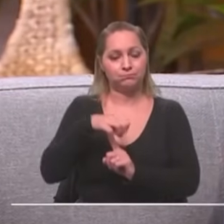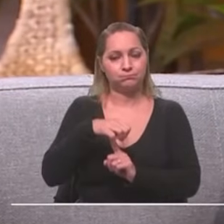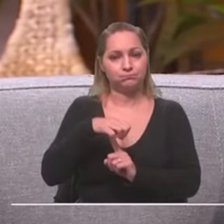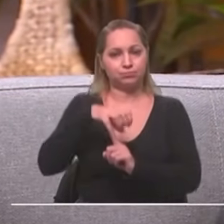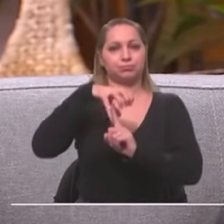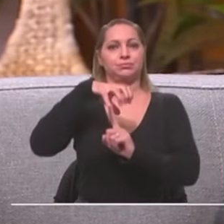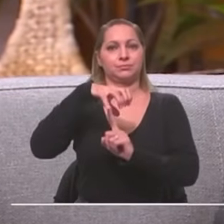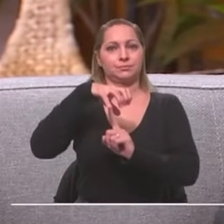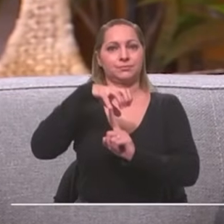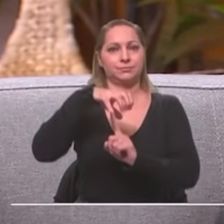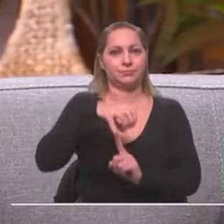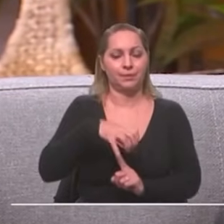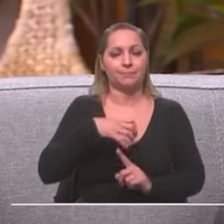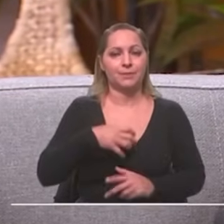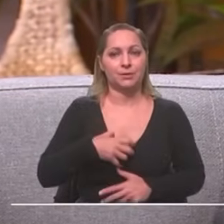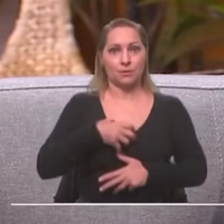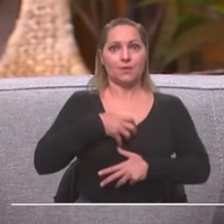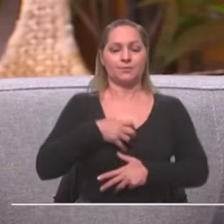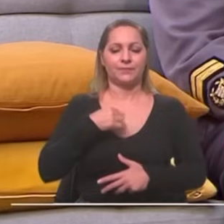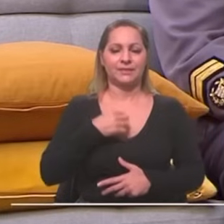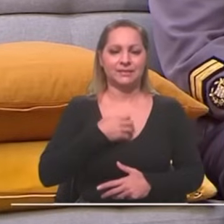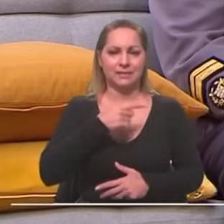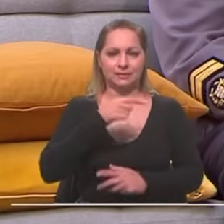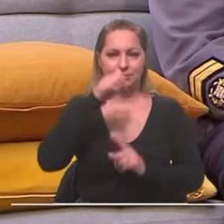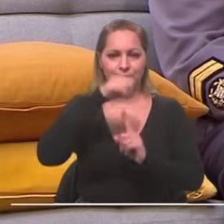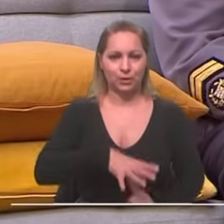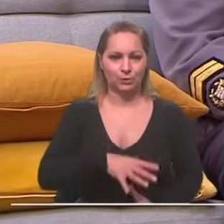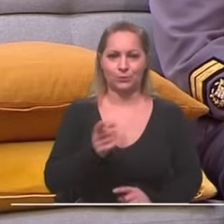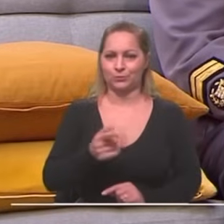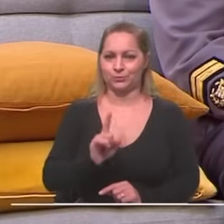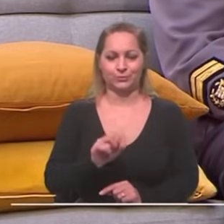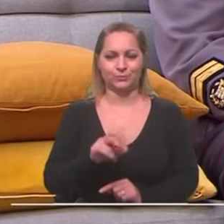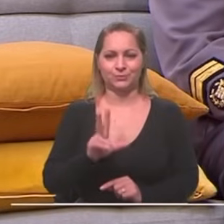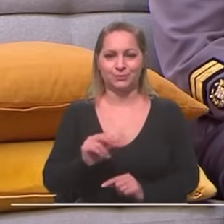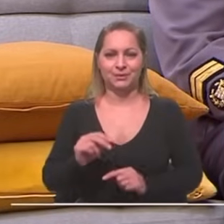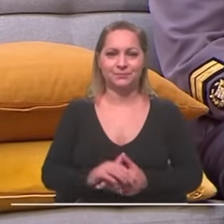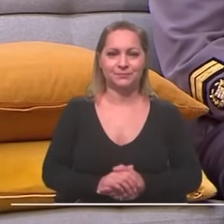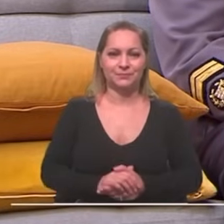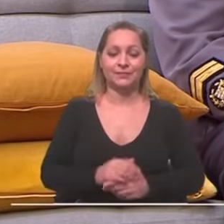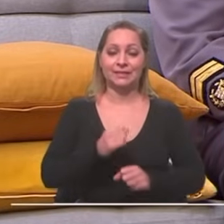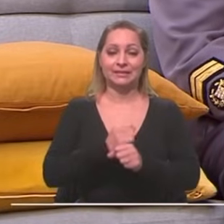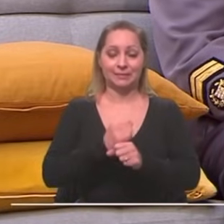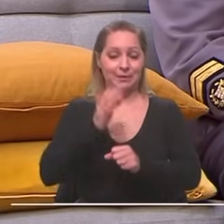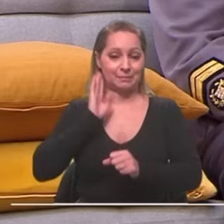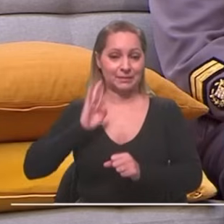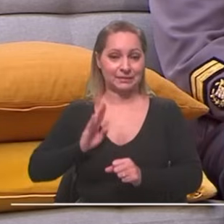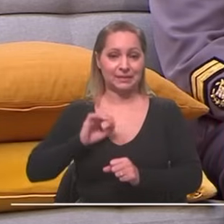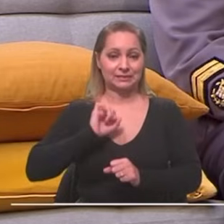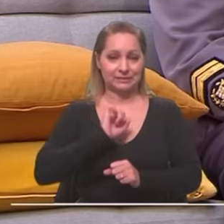Sargento de Mor, Sanguinete Costa, alguma vez saltou? Não. Também não. A sua carreira militar começou